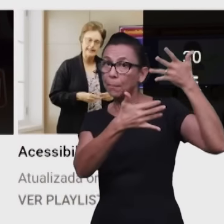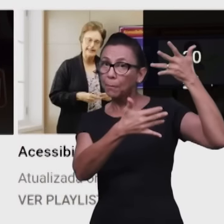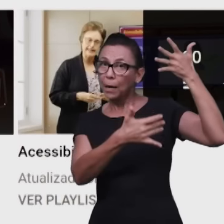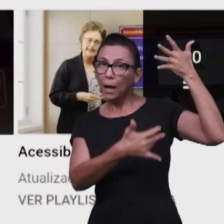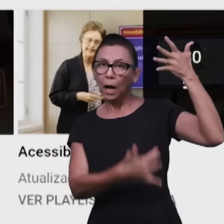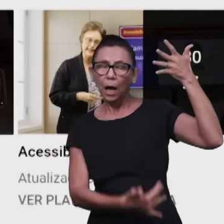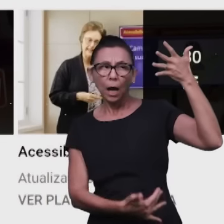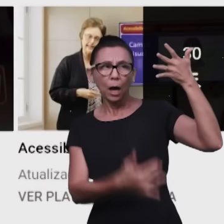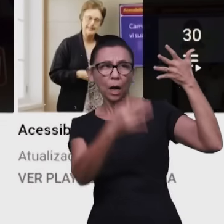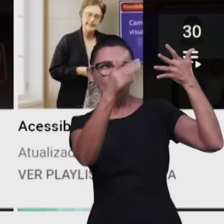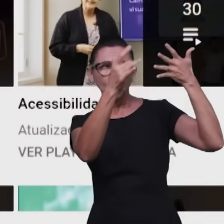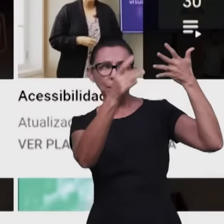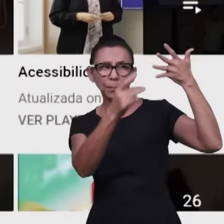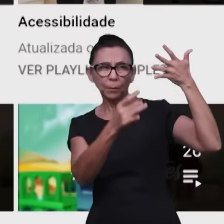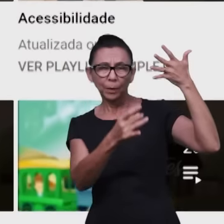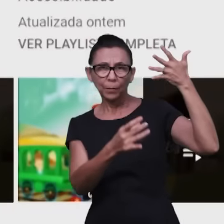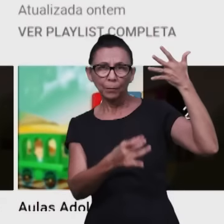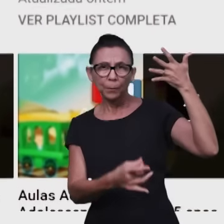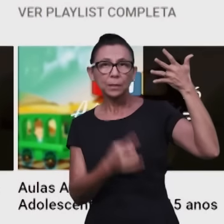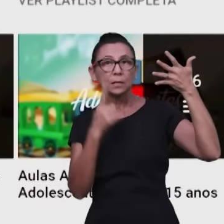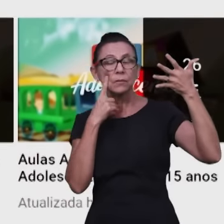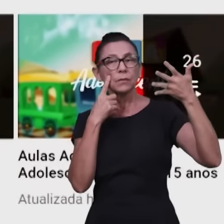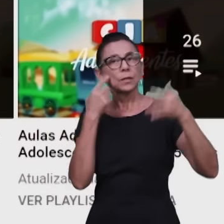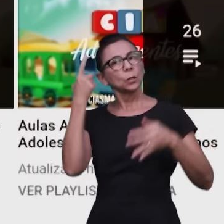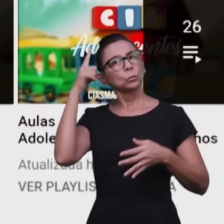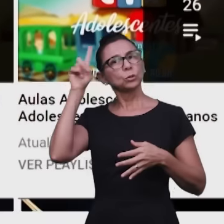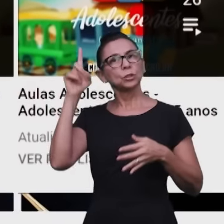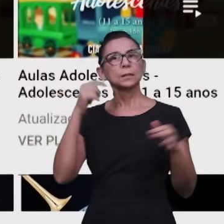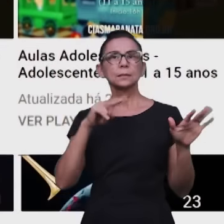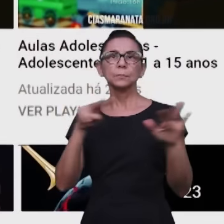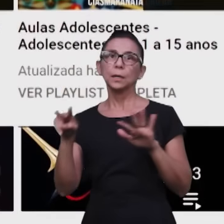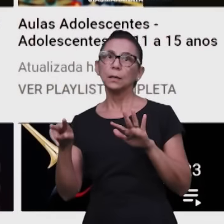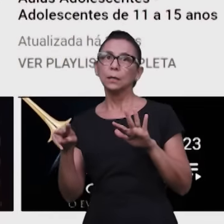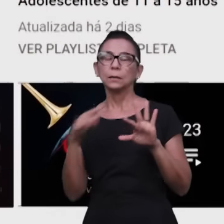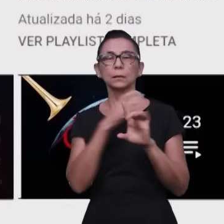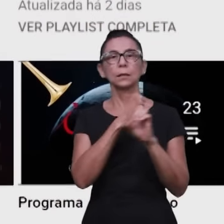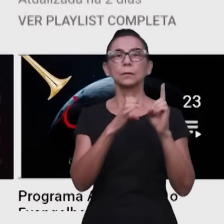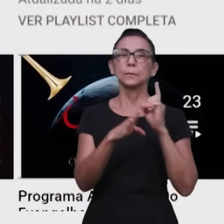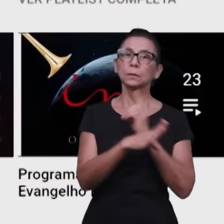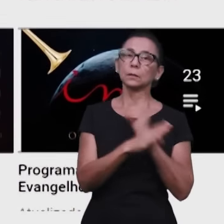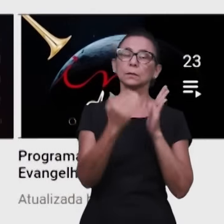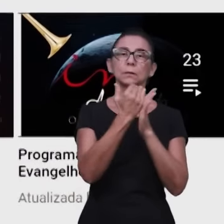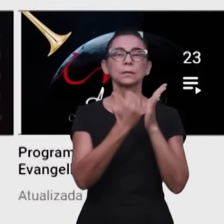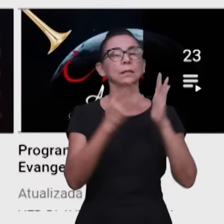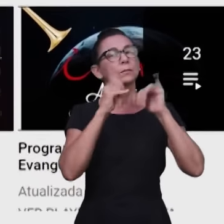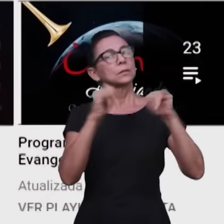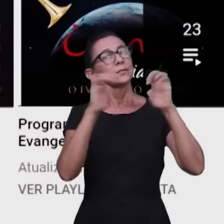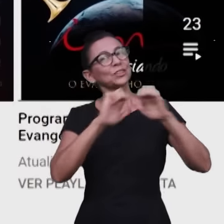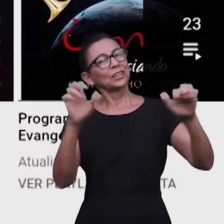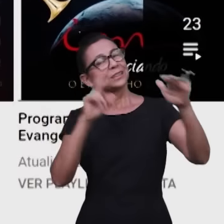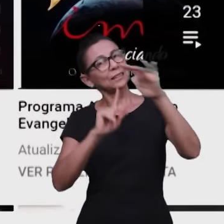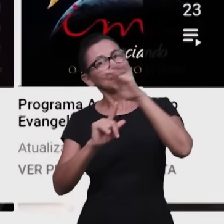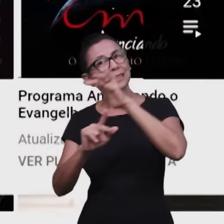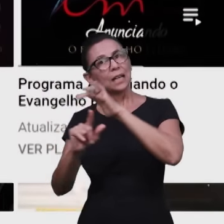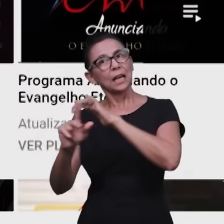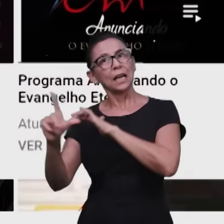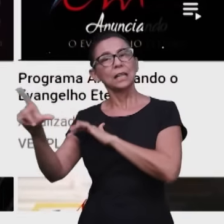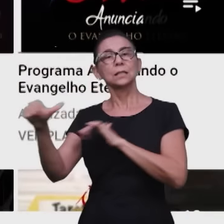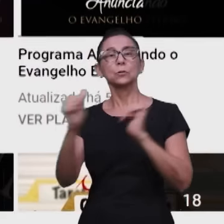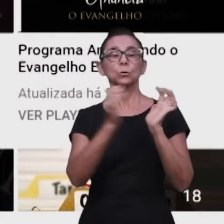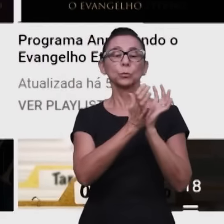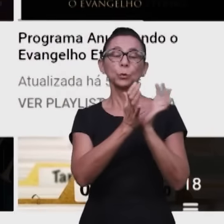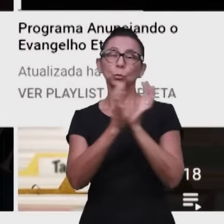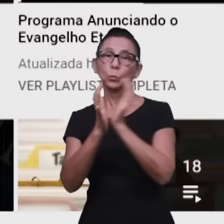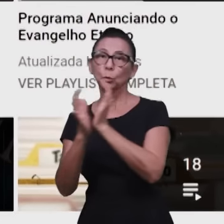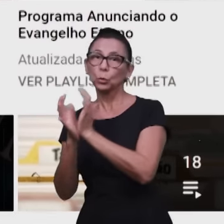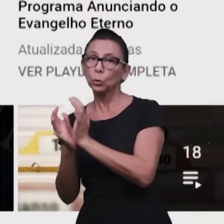lá está organizado pelos dias da semana, EBDs, programa anunciando o Evangelho Eterno, aula das